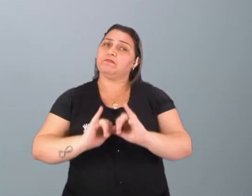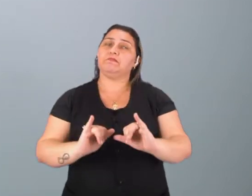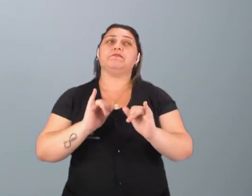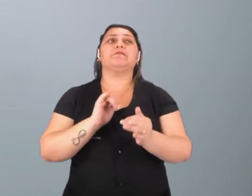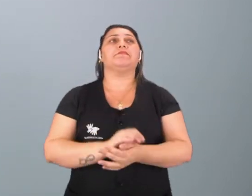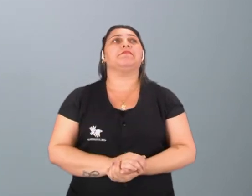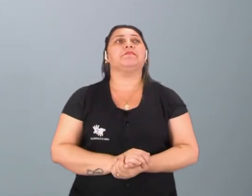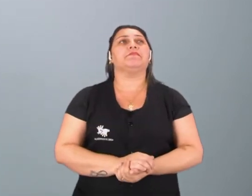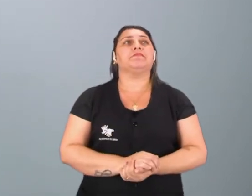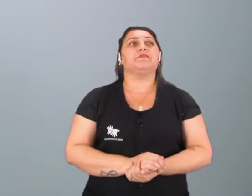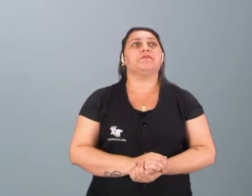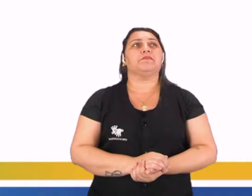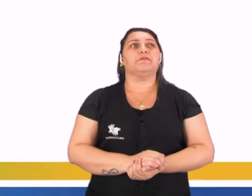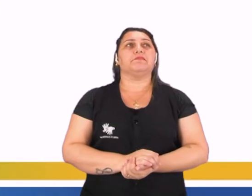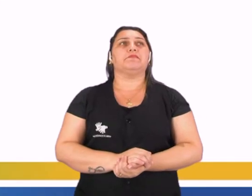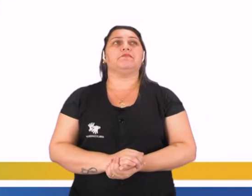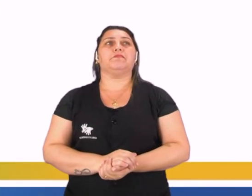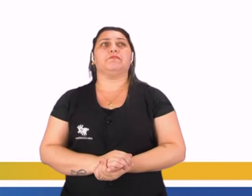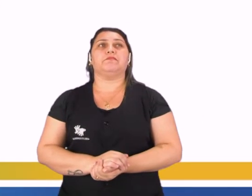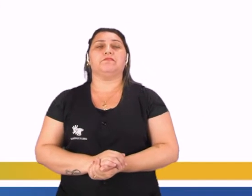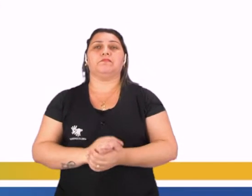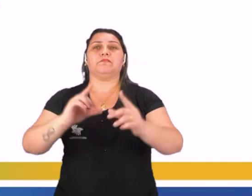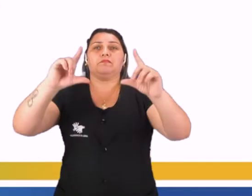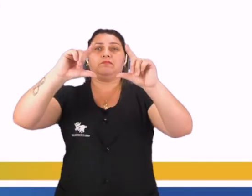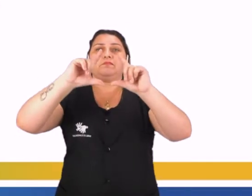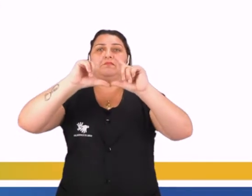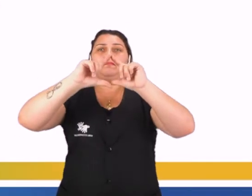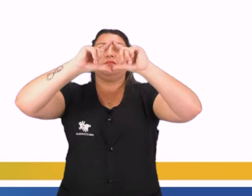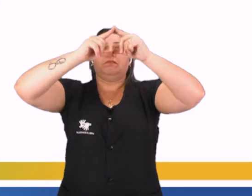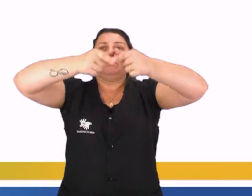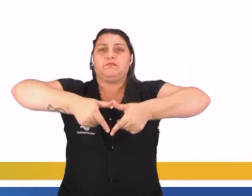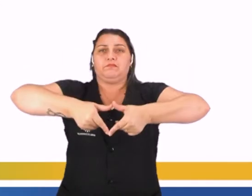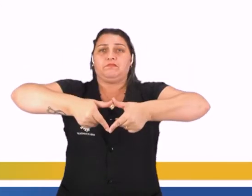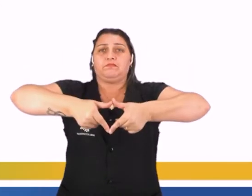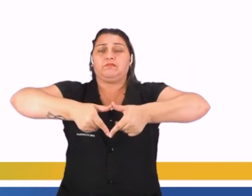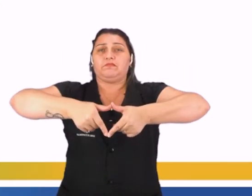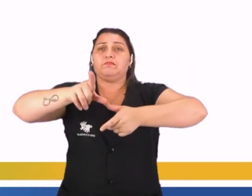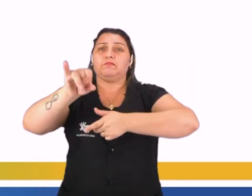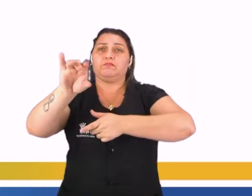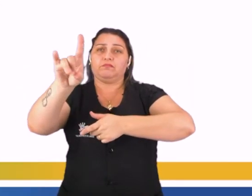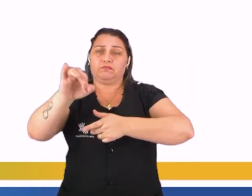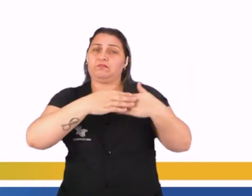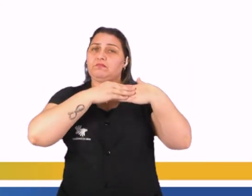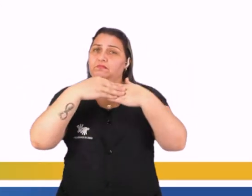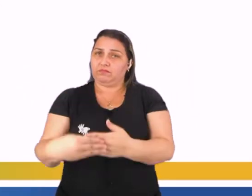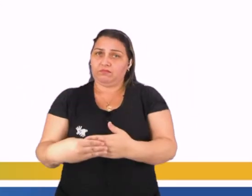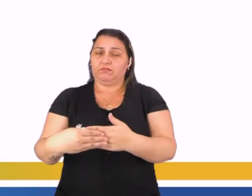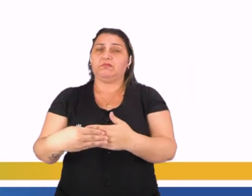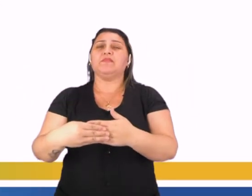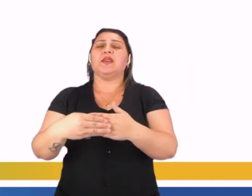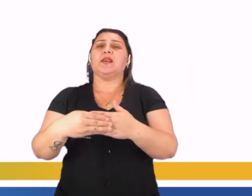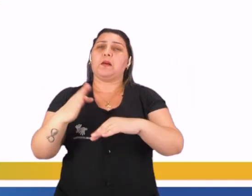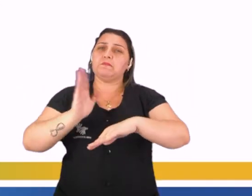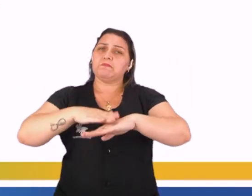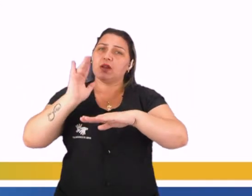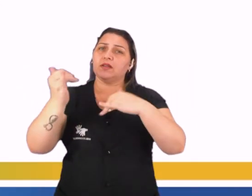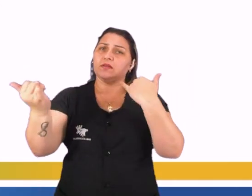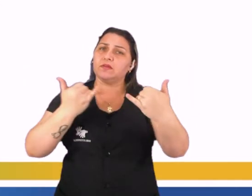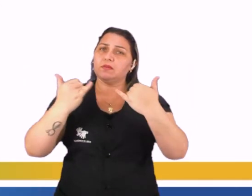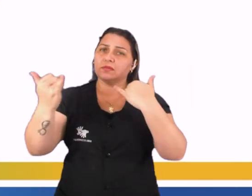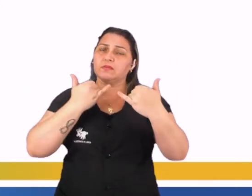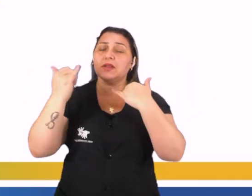importante ficarmos atentos para textos jornalísticos que não são impessoais, que não